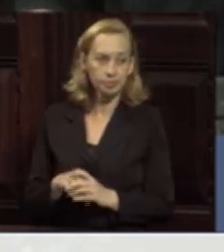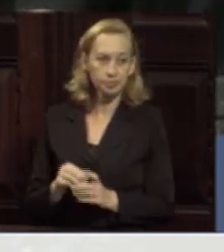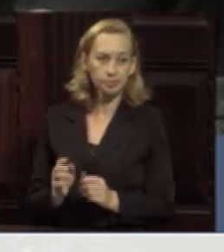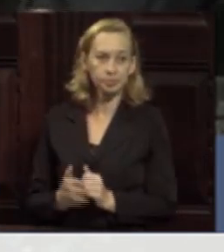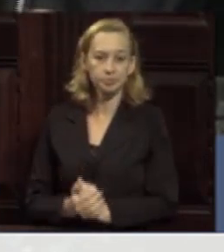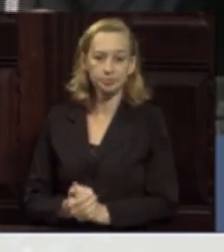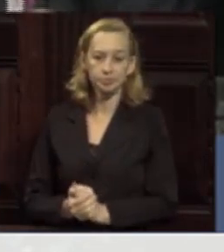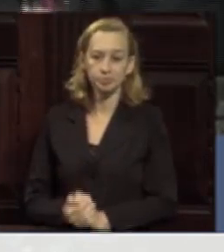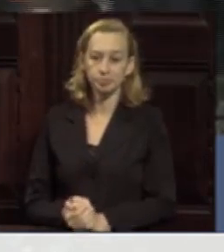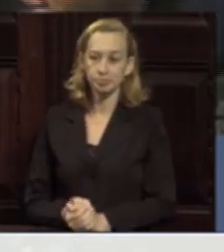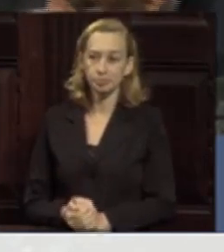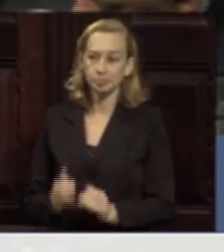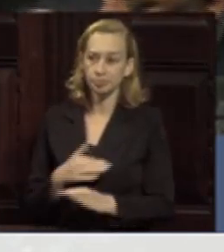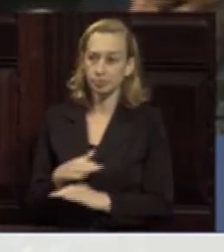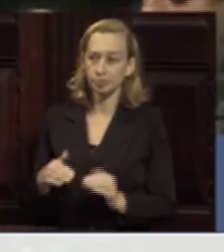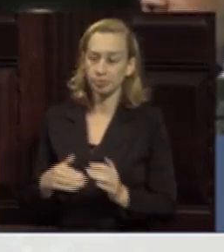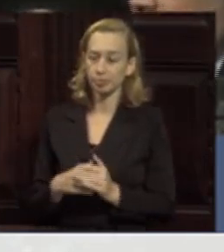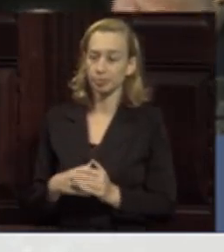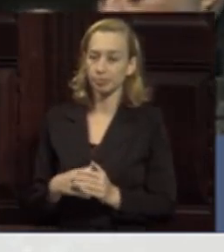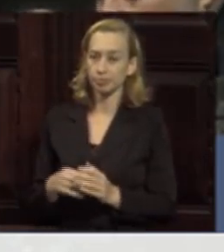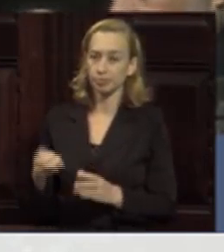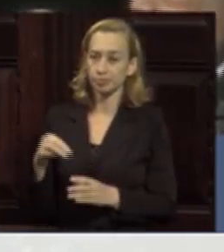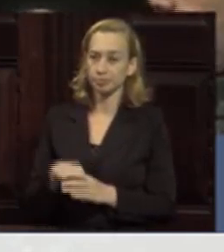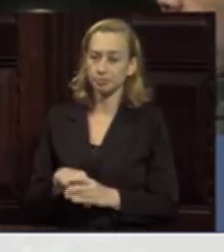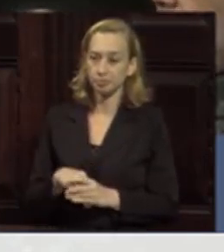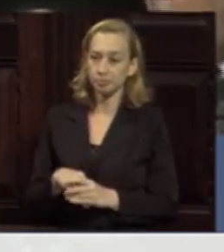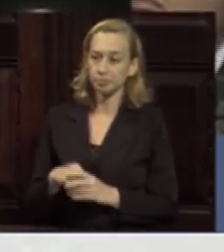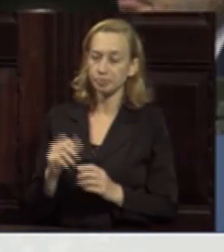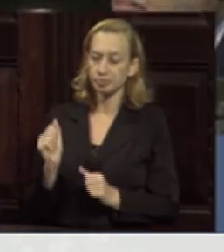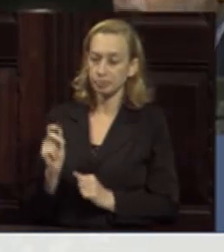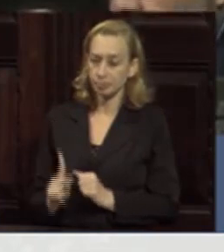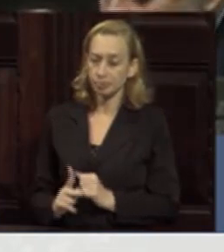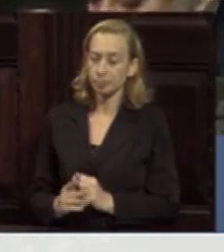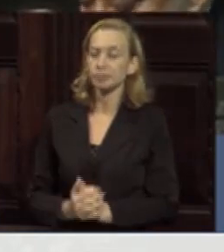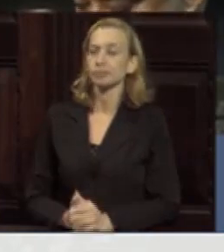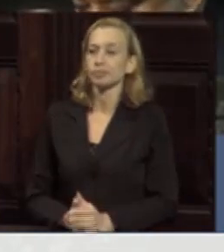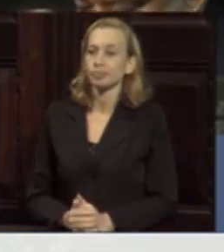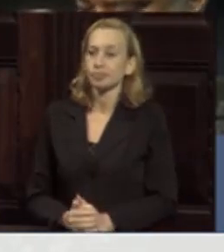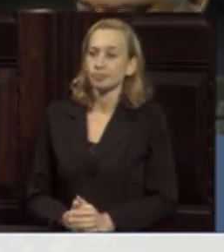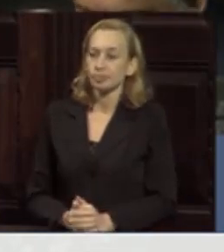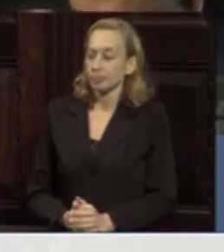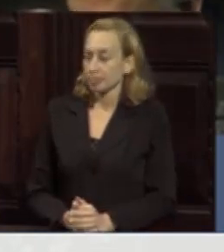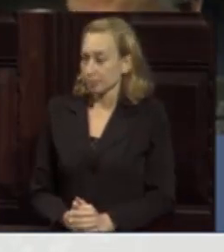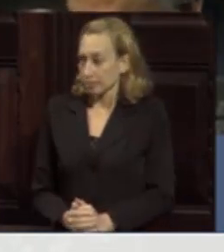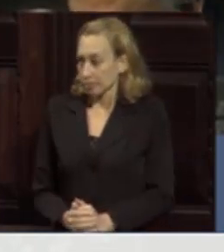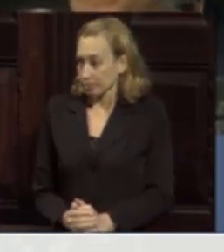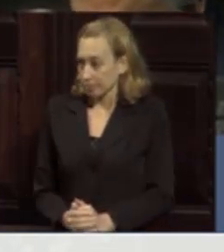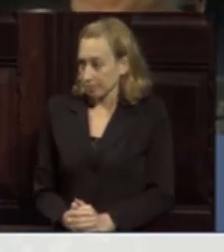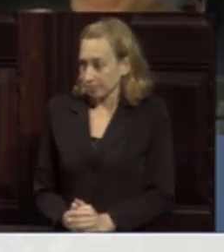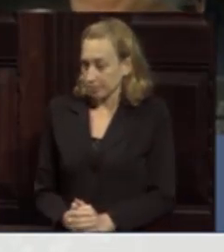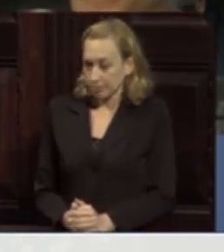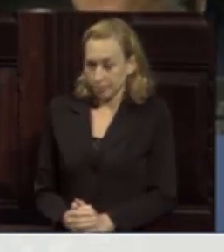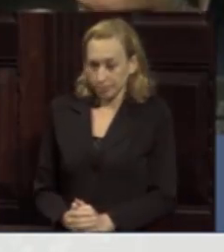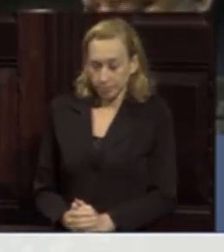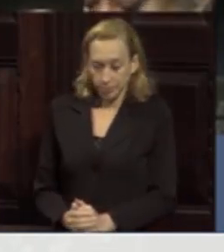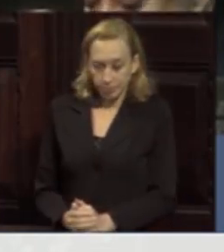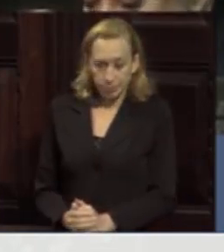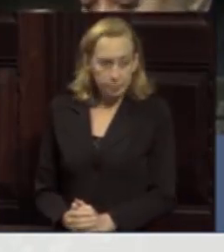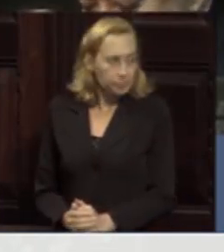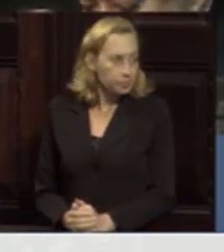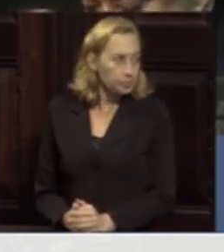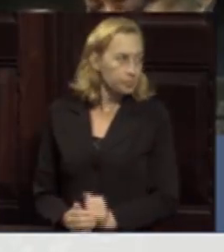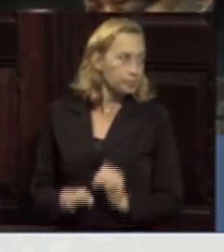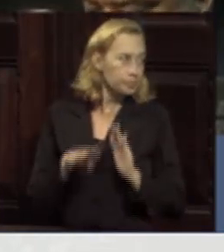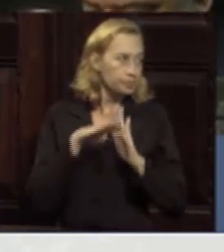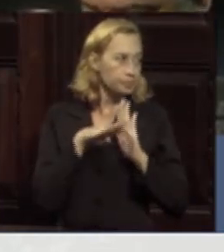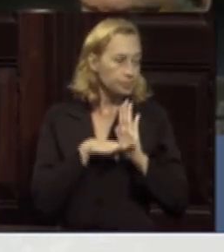Os senhores que aprovam, permaneçam como estão, aprovado. Vai autógrafo. Pela ordem. Pela ordem,